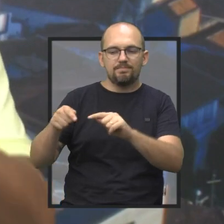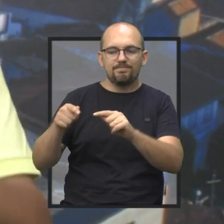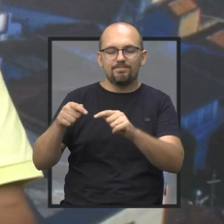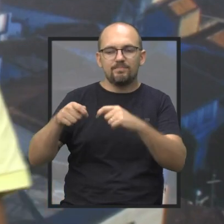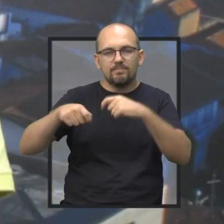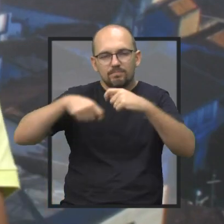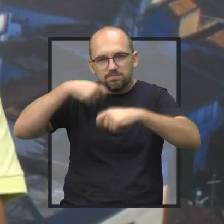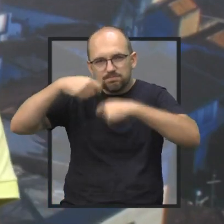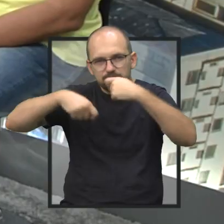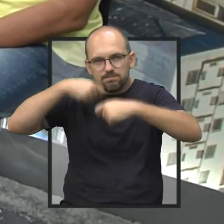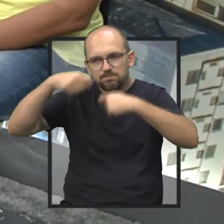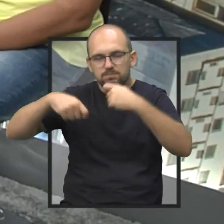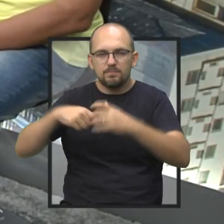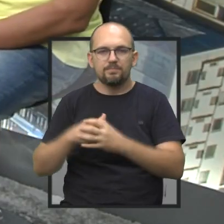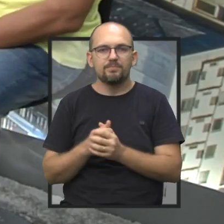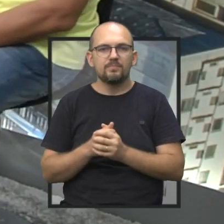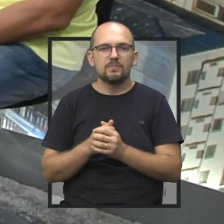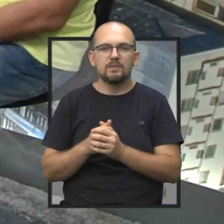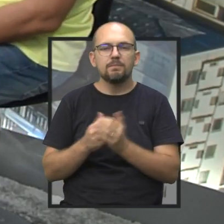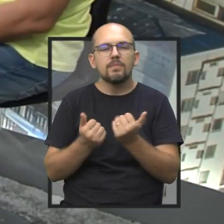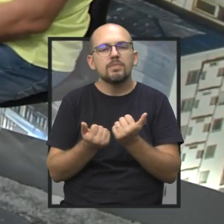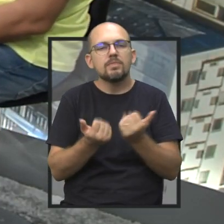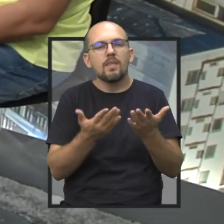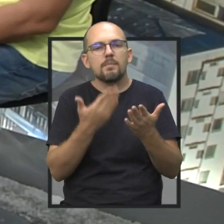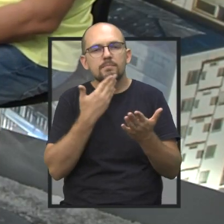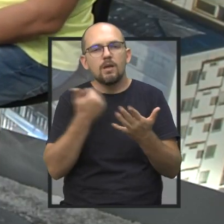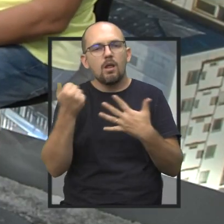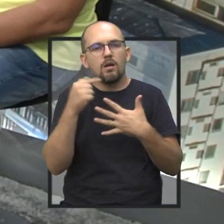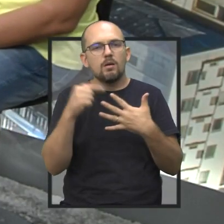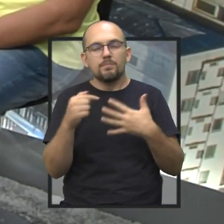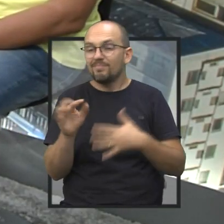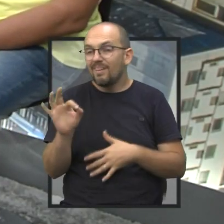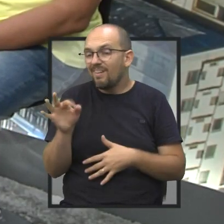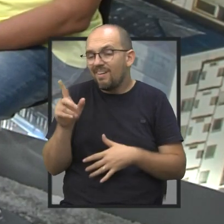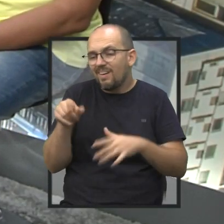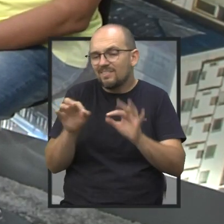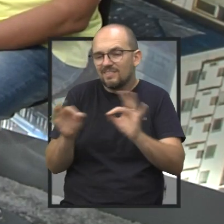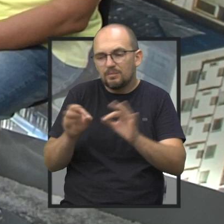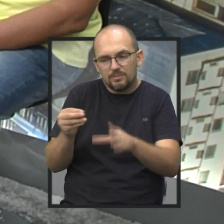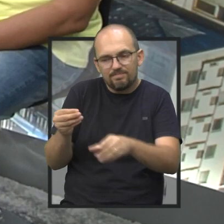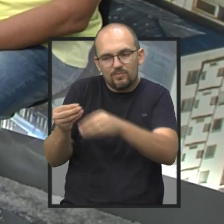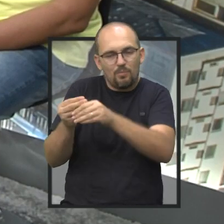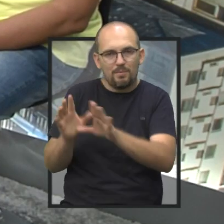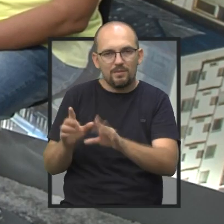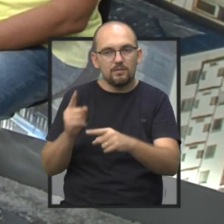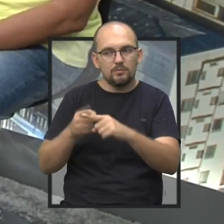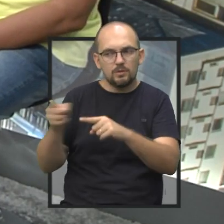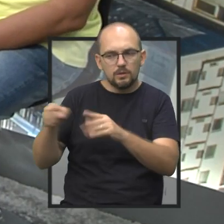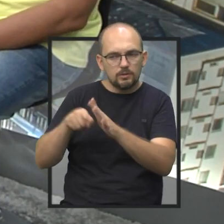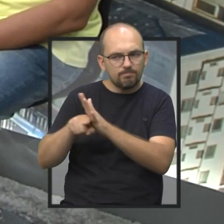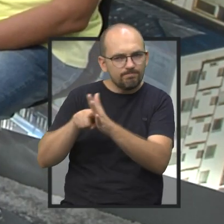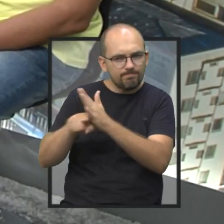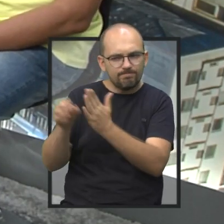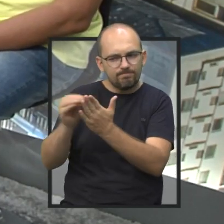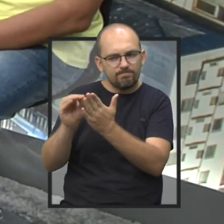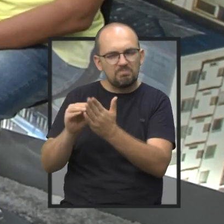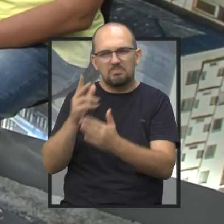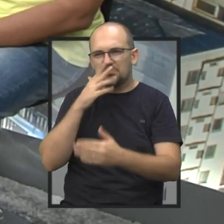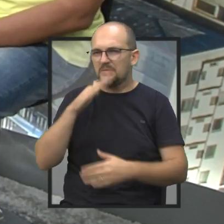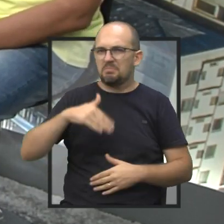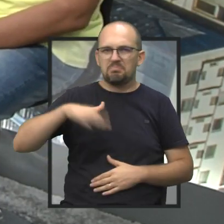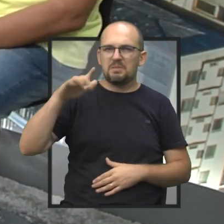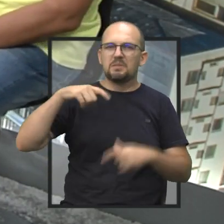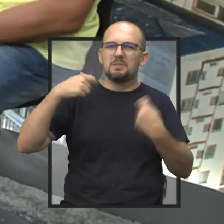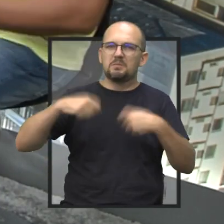o refeitório. Dar mais condições ali ao local. É um comprimento, porque pelo levantamento que eles fizeram, acho que passa